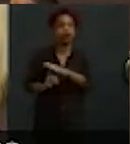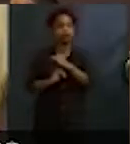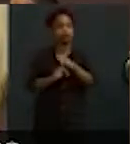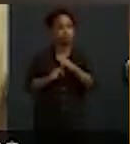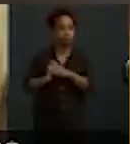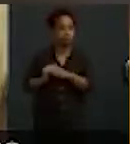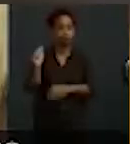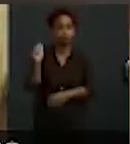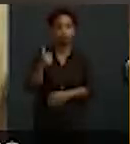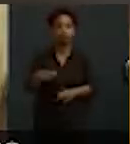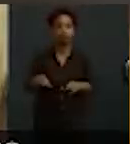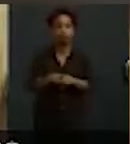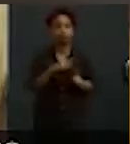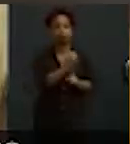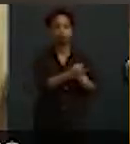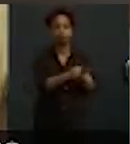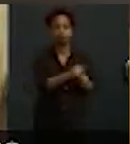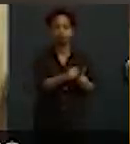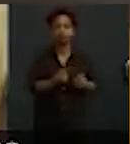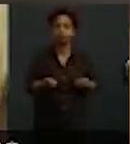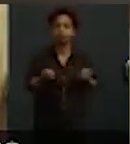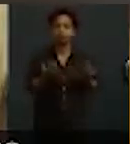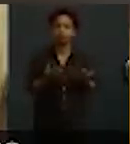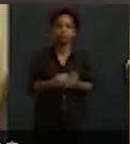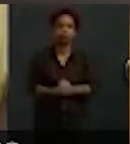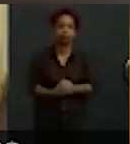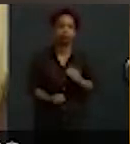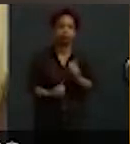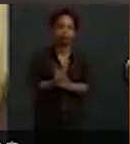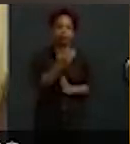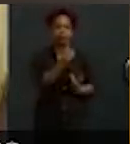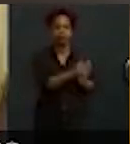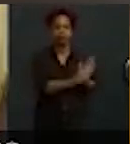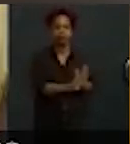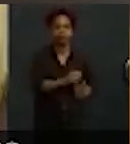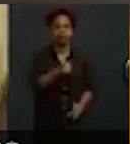e à sociedade. Criada pelo Decreto número